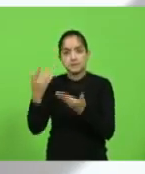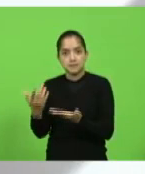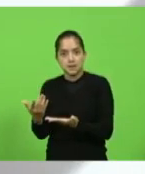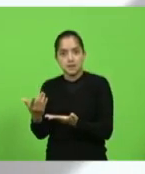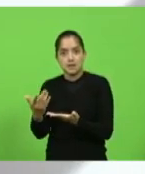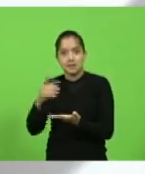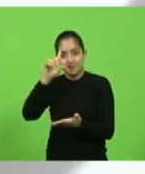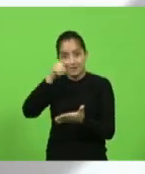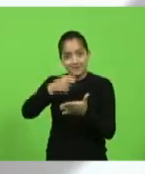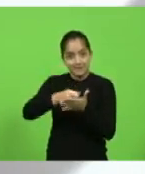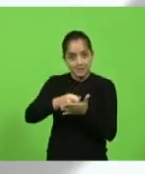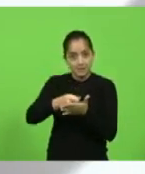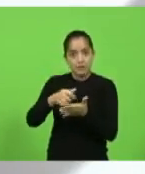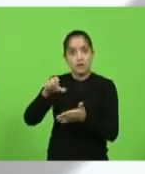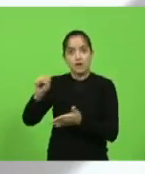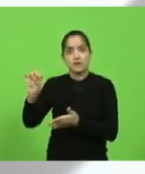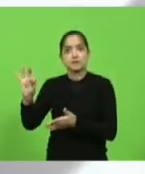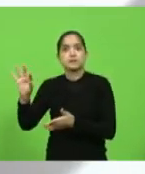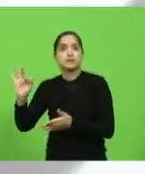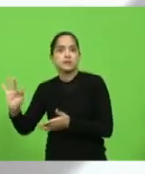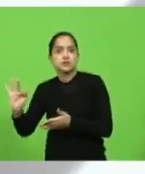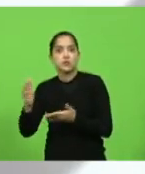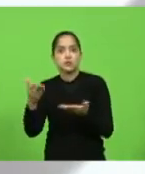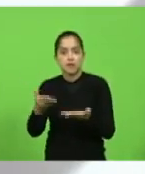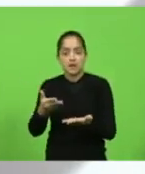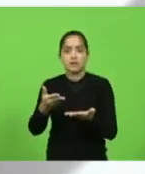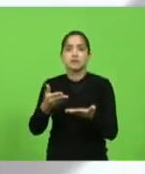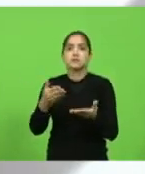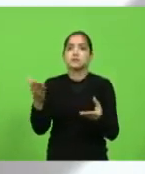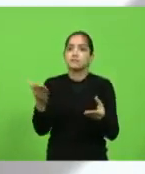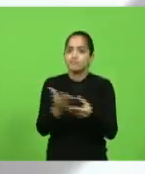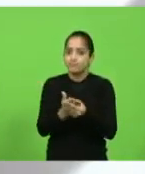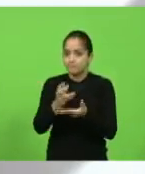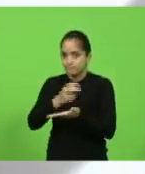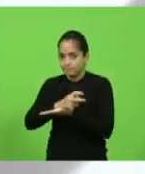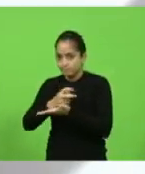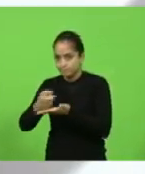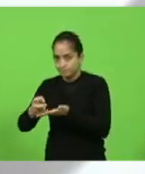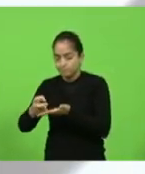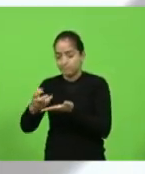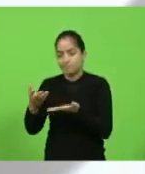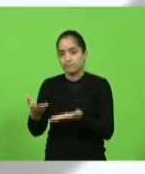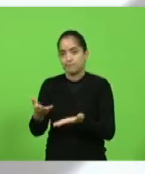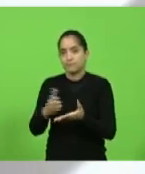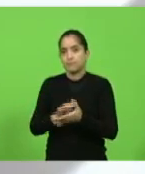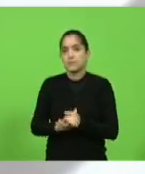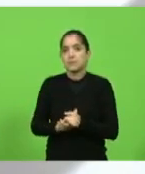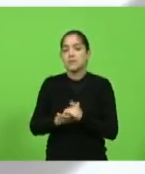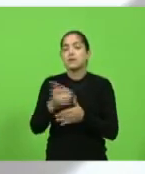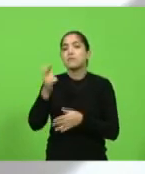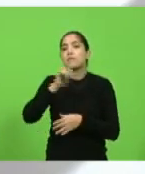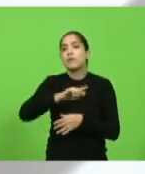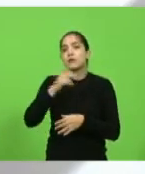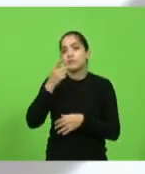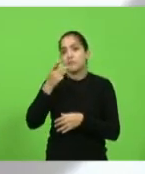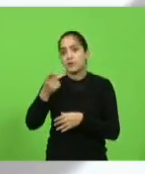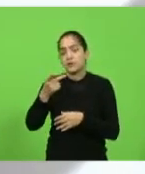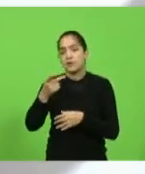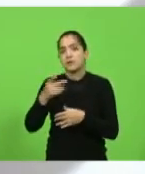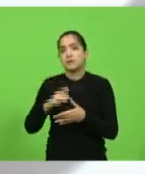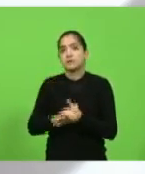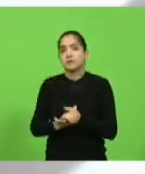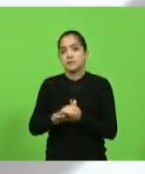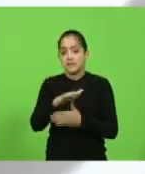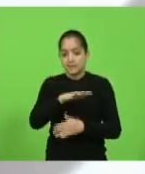decisão do STJ a este processo de impeachment. Outro sim, vale repetir que